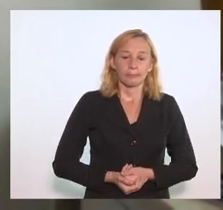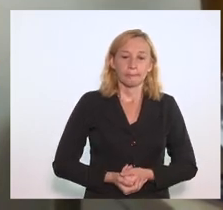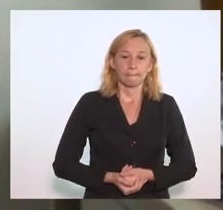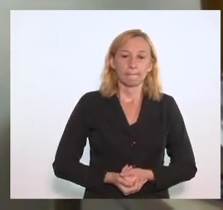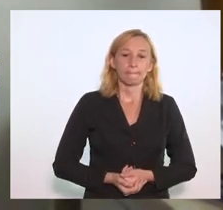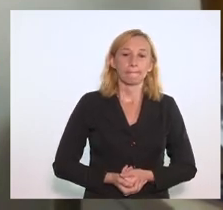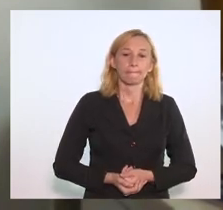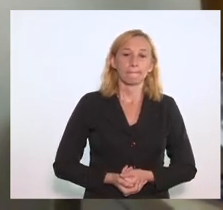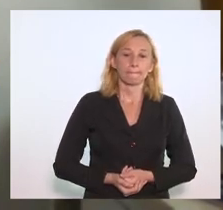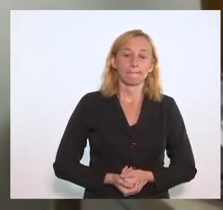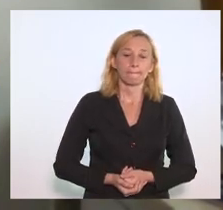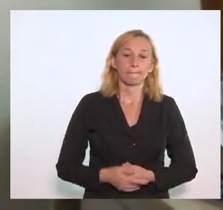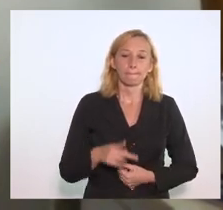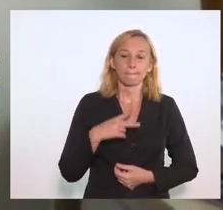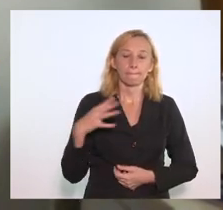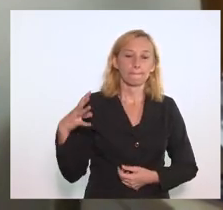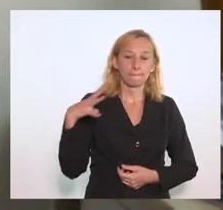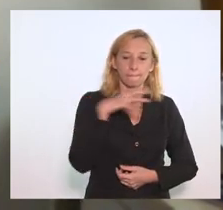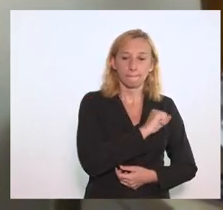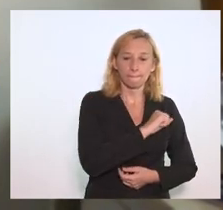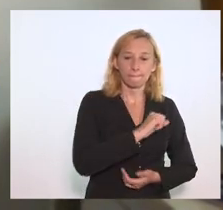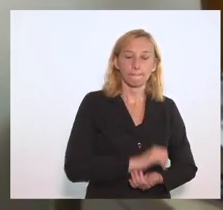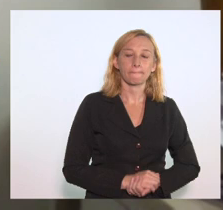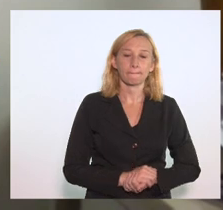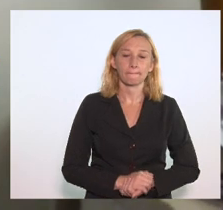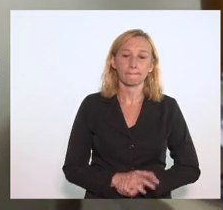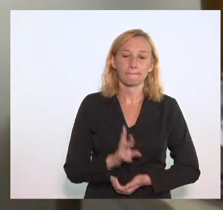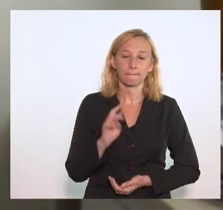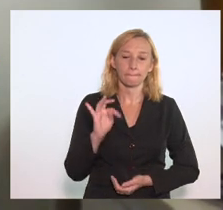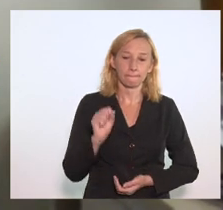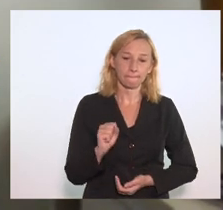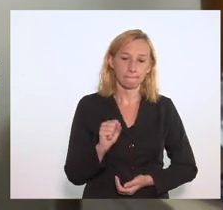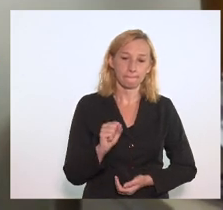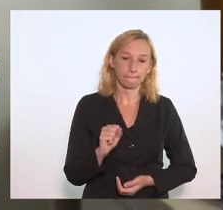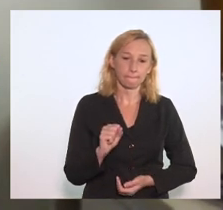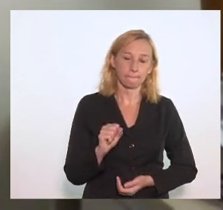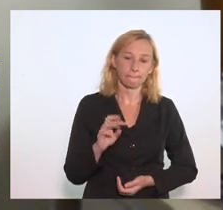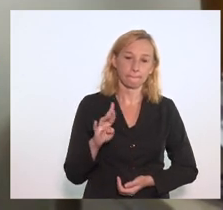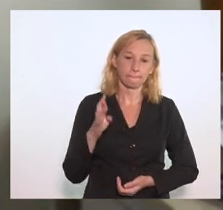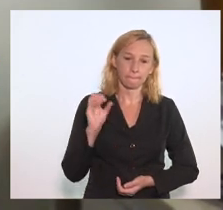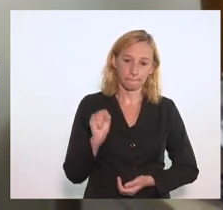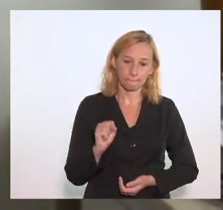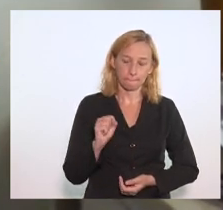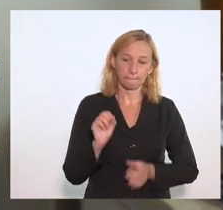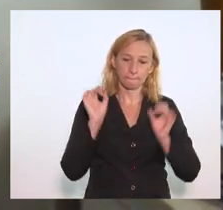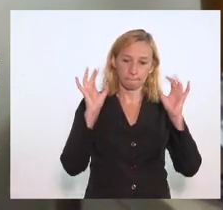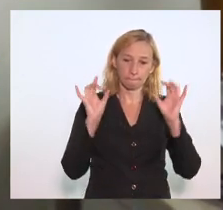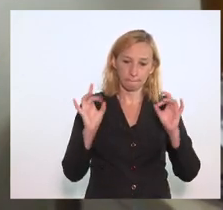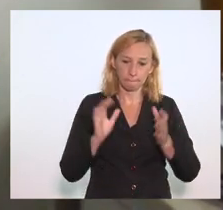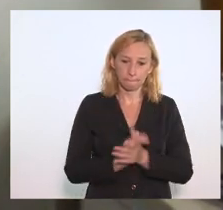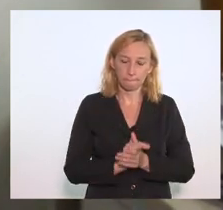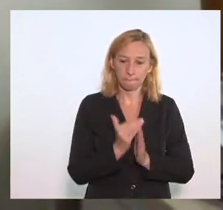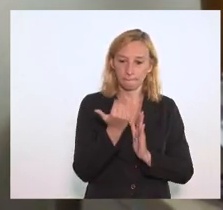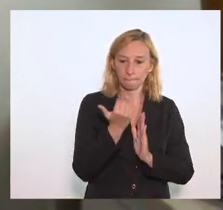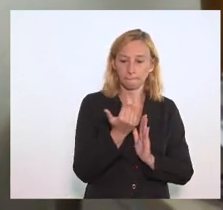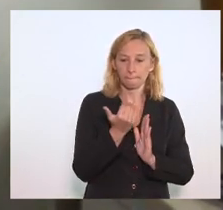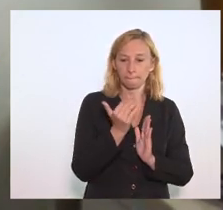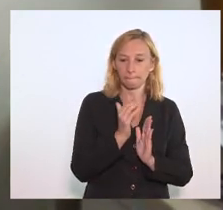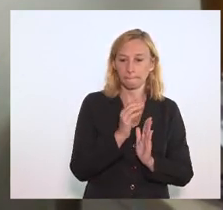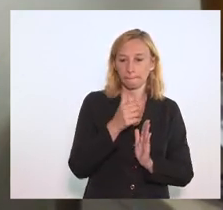cotejar aqui rapidamente, a receita de royalties participação especial está na ordem de